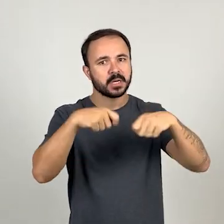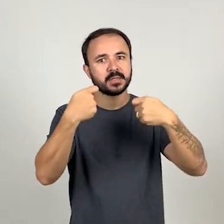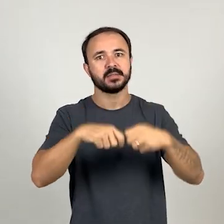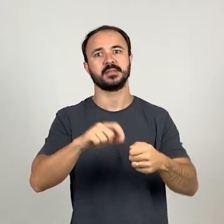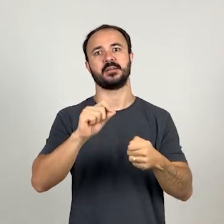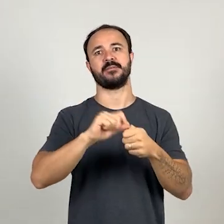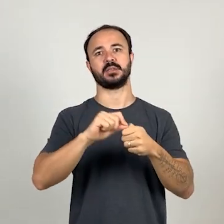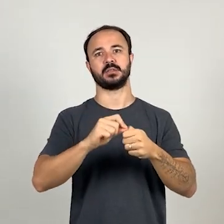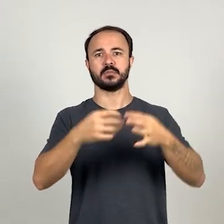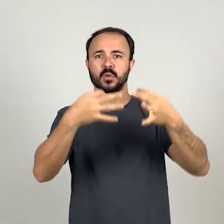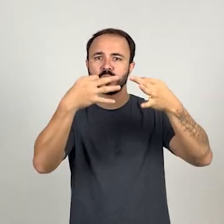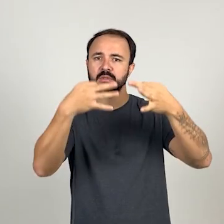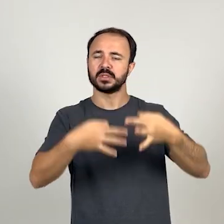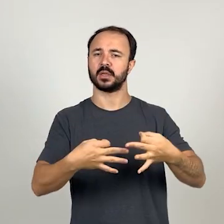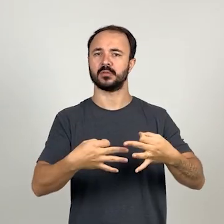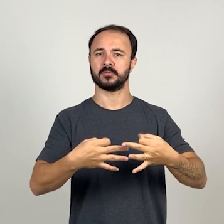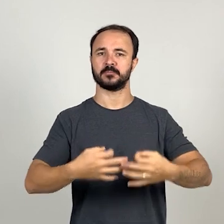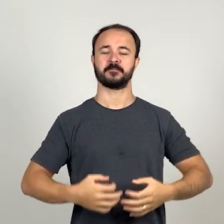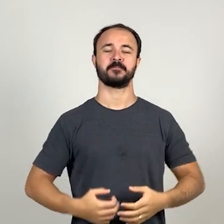um conselho correto.